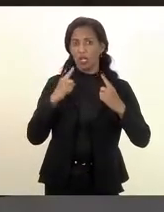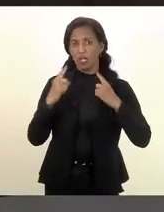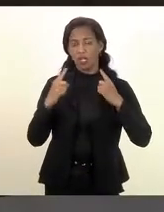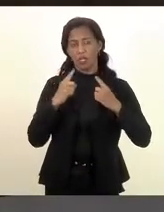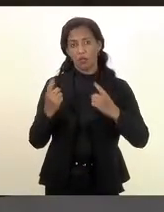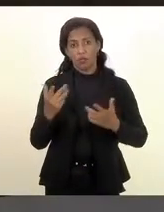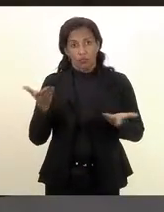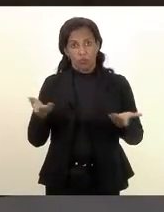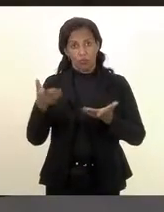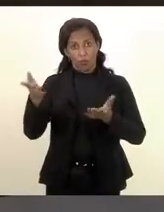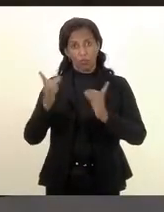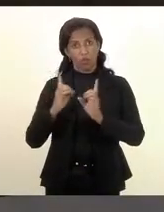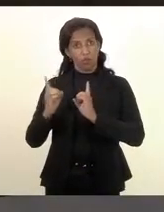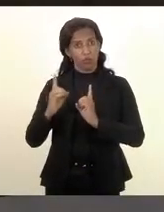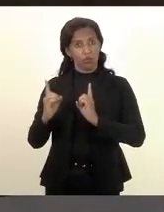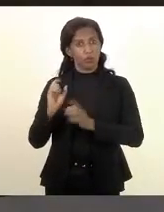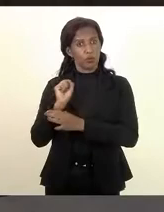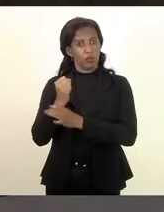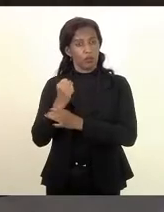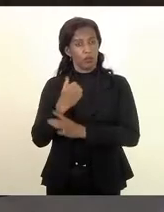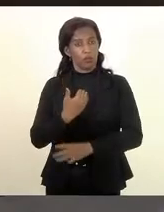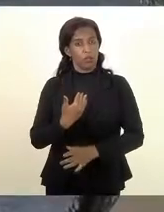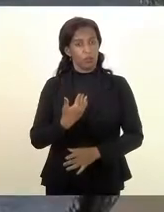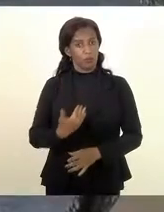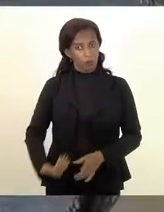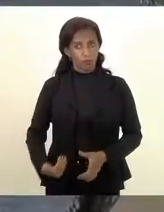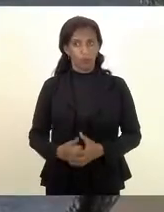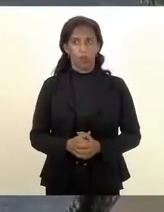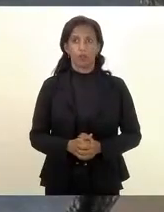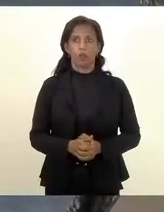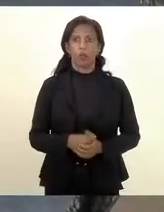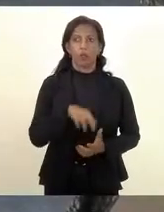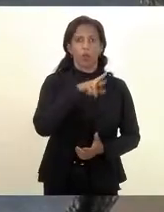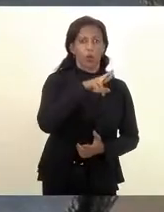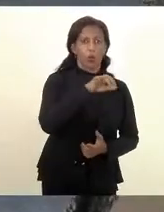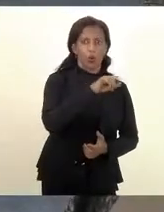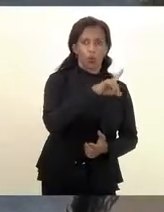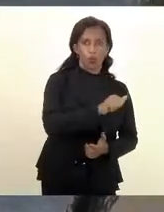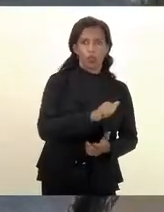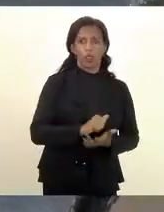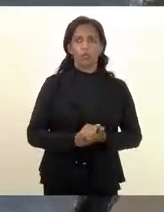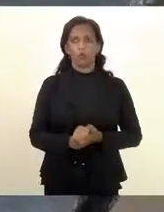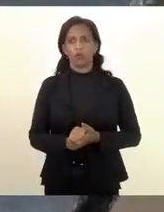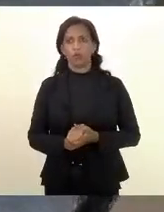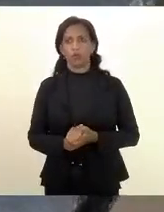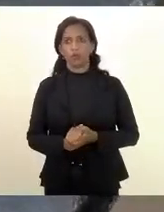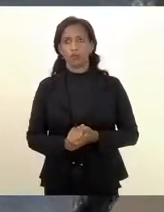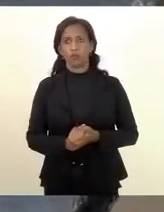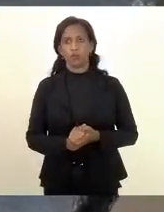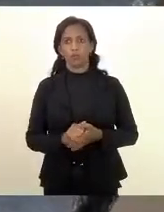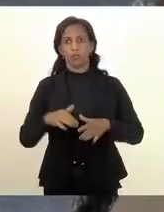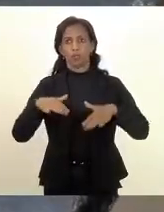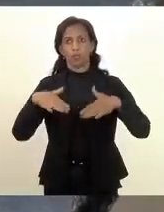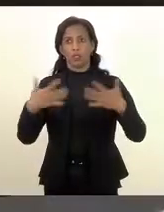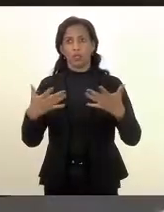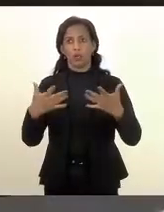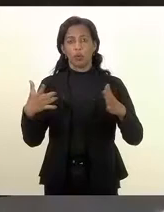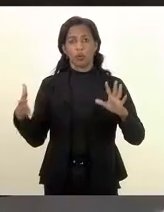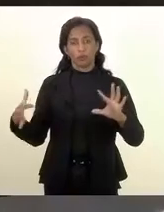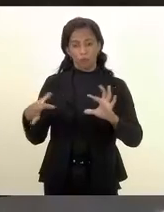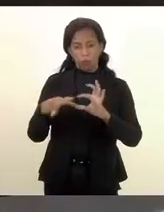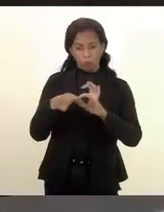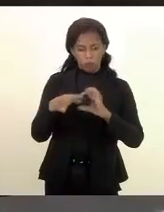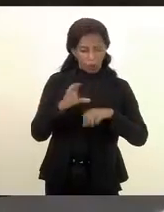pública deputado Vando também deputado Rodrigo tantos outros aqui discutem segurança pública então quando você amarra isso na